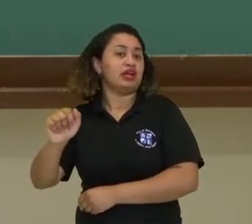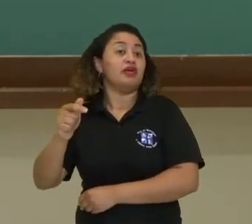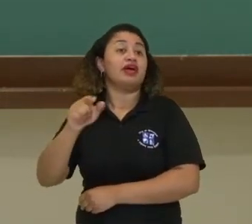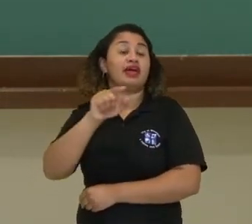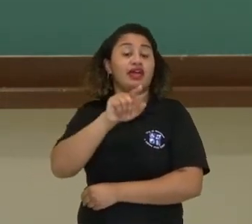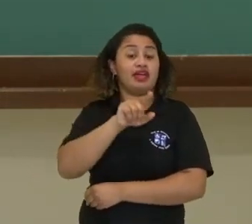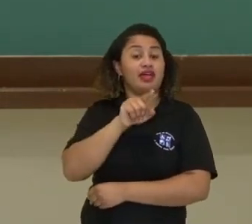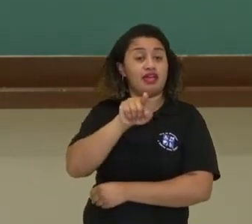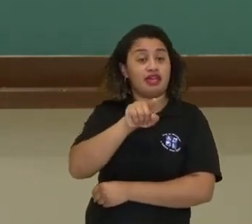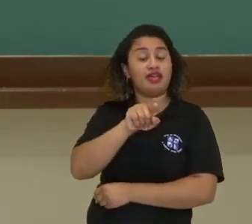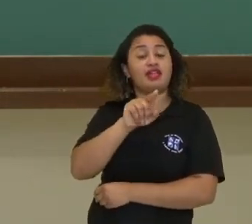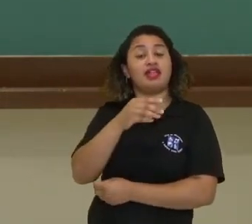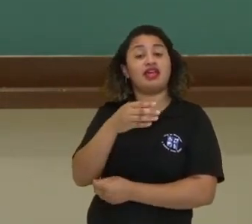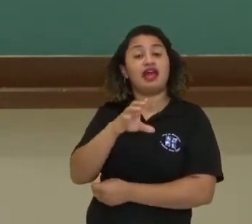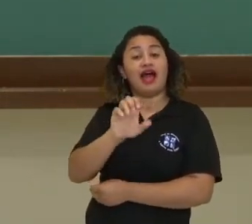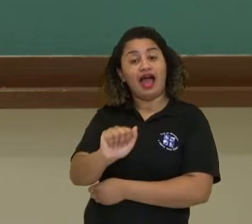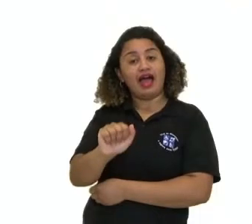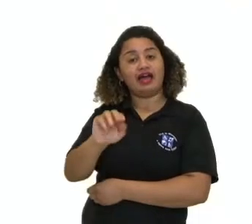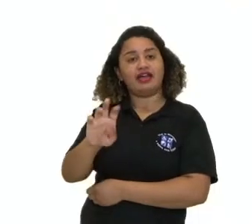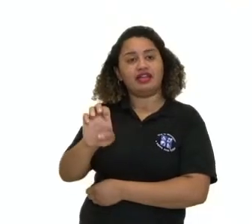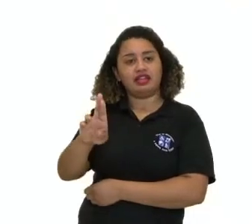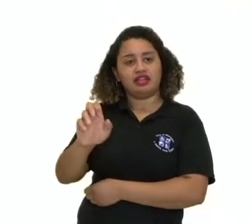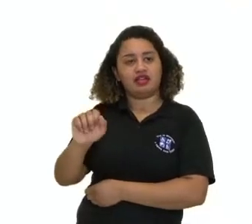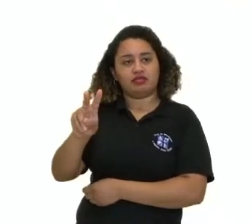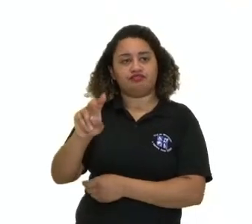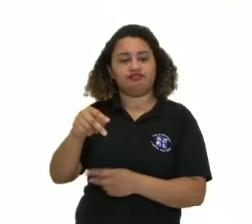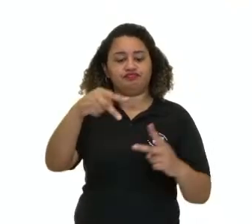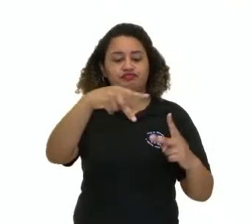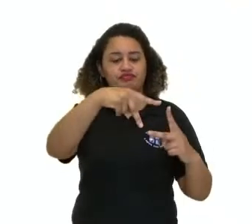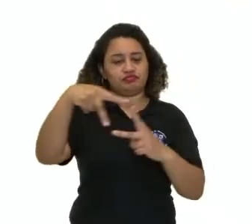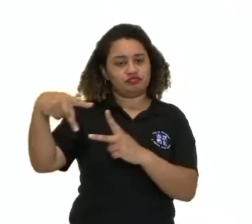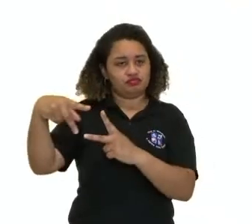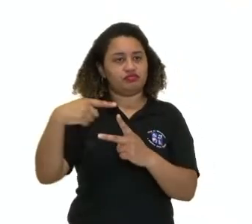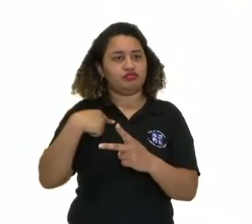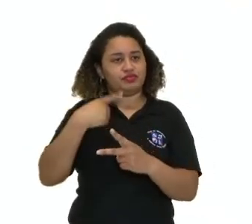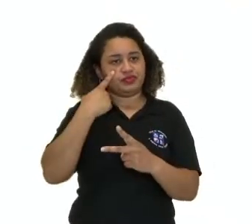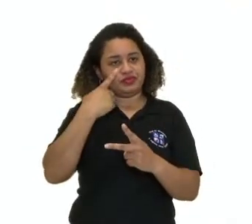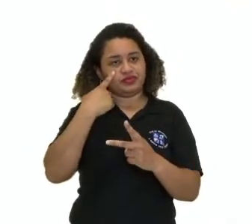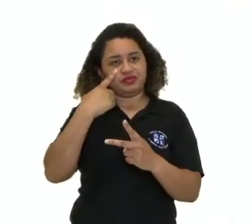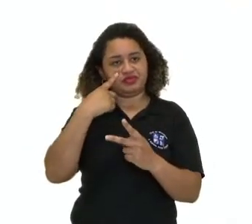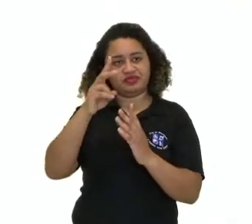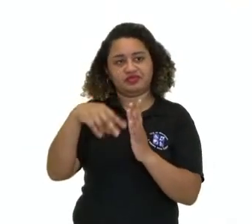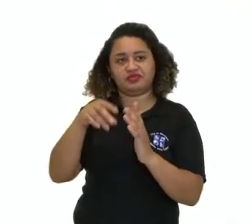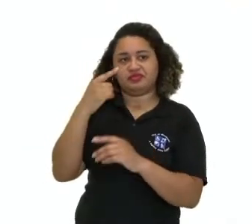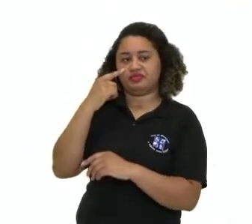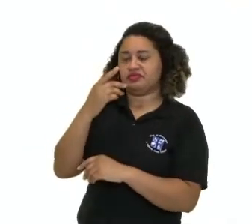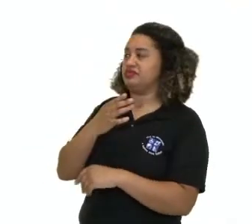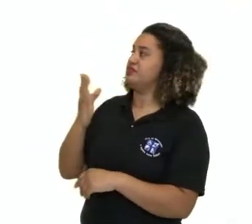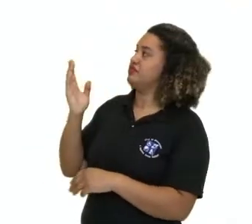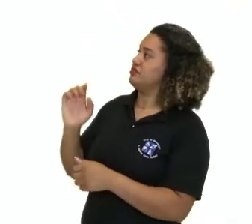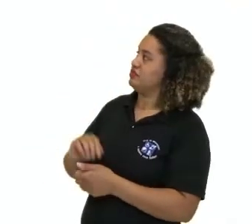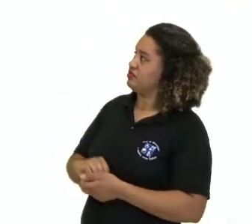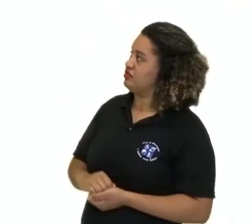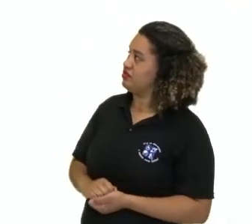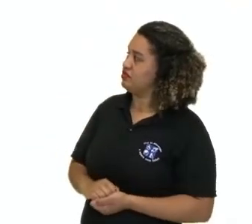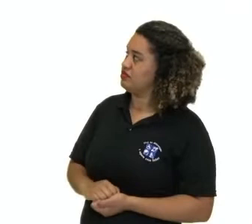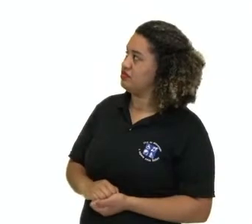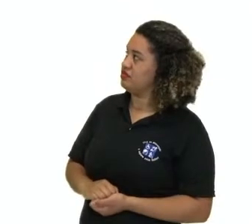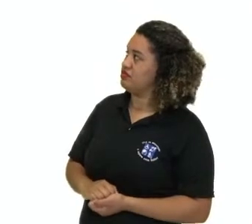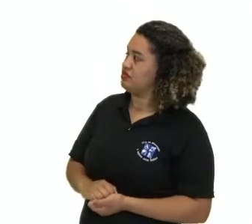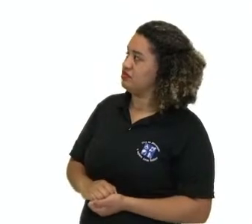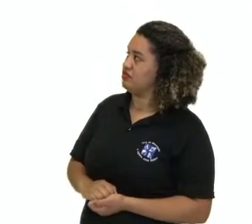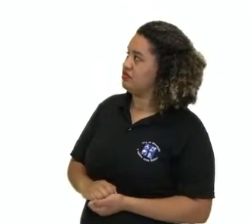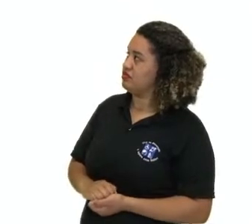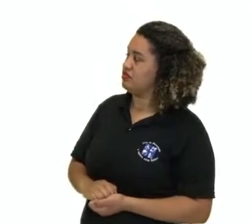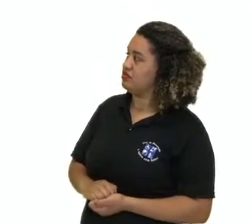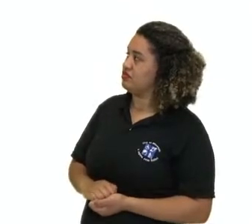entregou-a, tá? Vamos ler a tirinha. Para mim, filhinha, comprou um vestido para mim. Que coisa linda, da